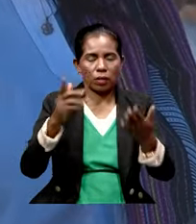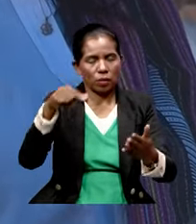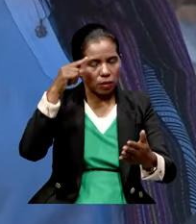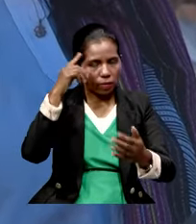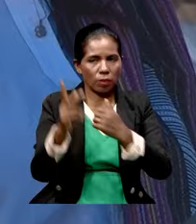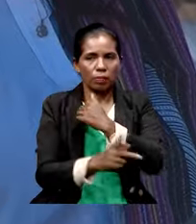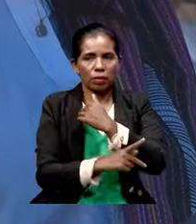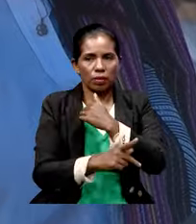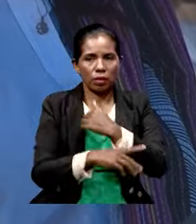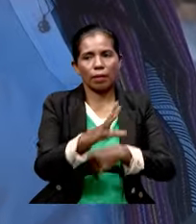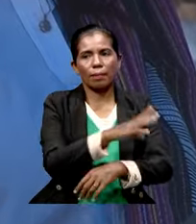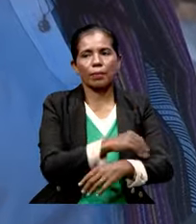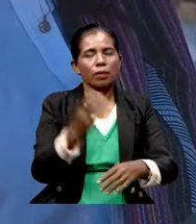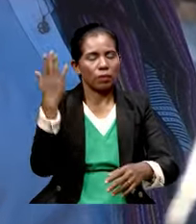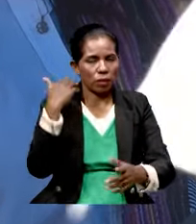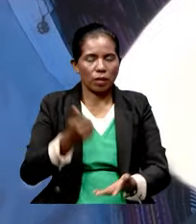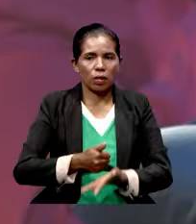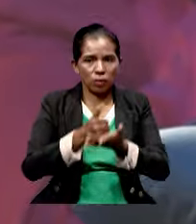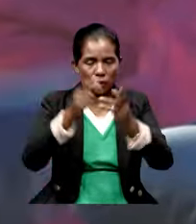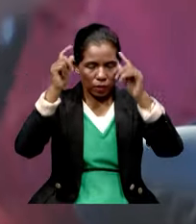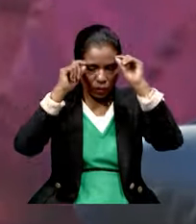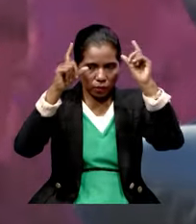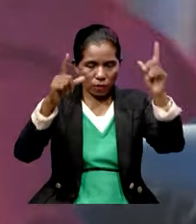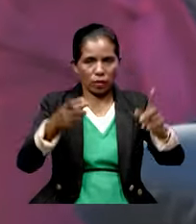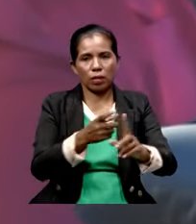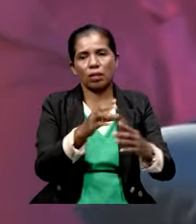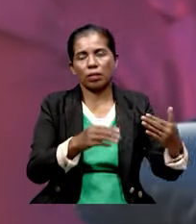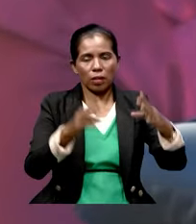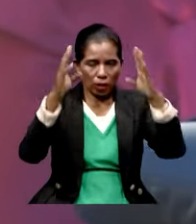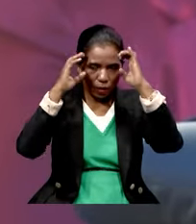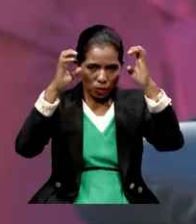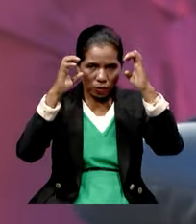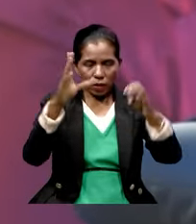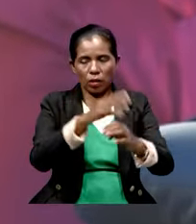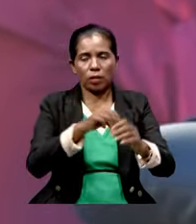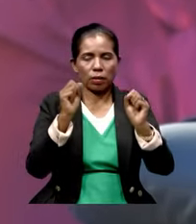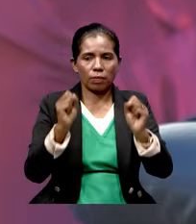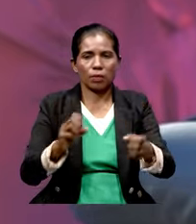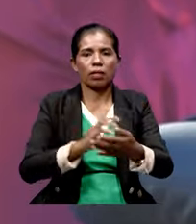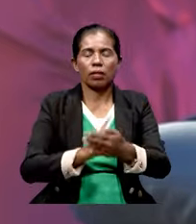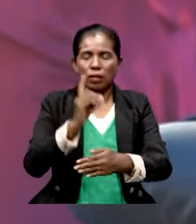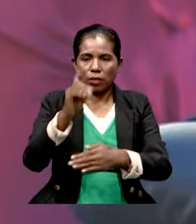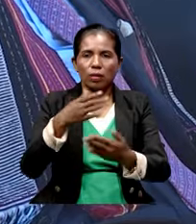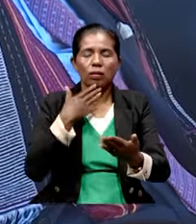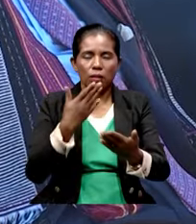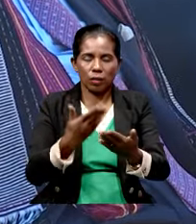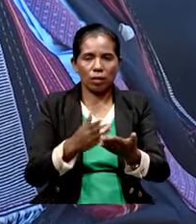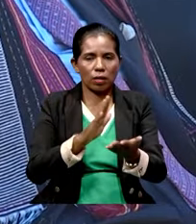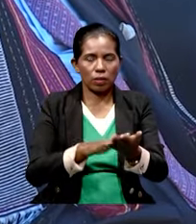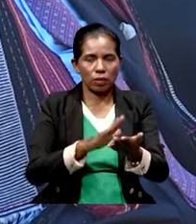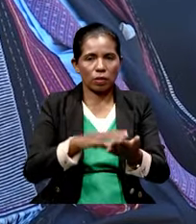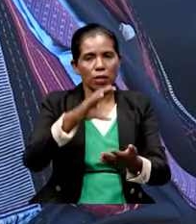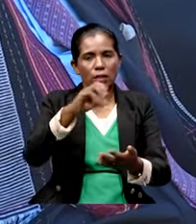Portugal, né, durante né, apoio ao Timor-Leste, leu e a setor educação, onde o Bela desenvolve dia Clitan Escola